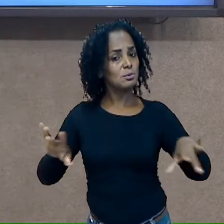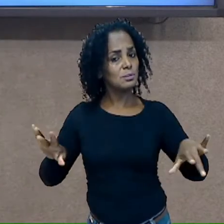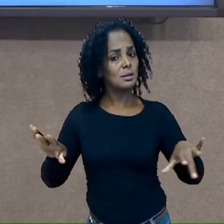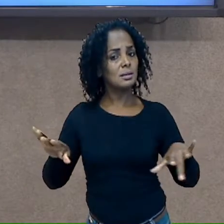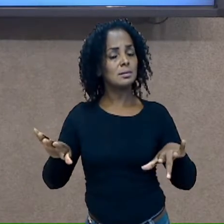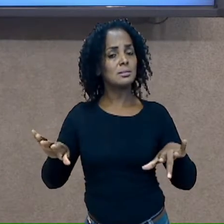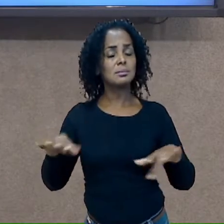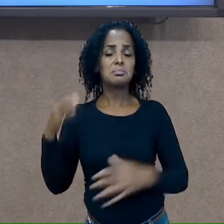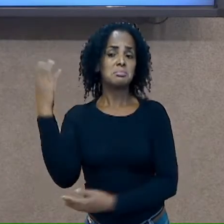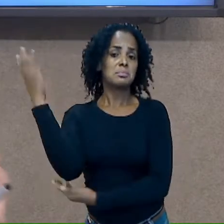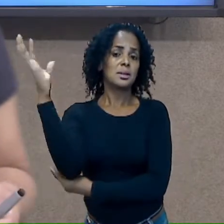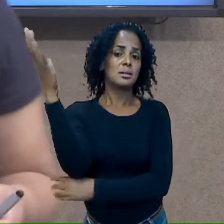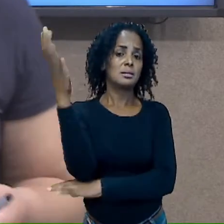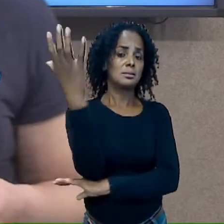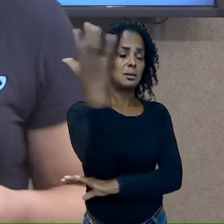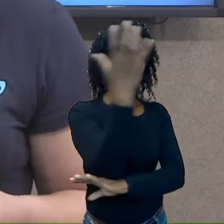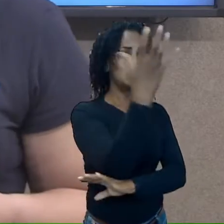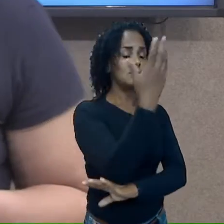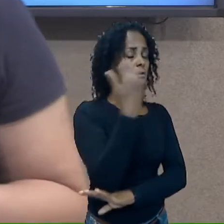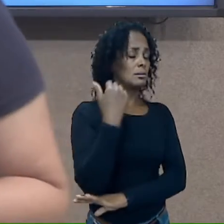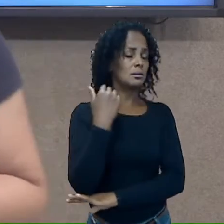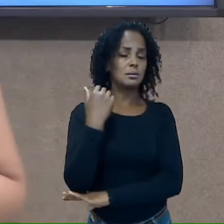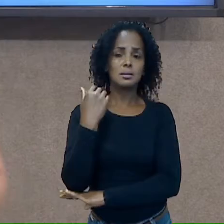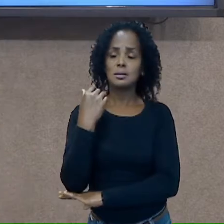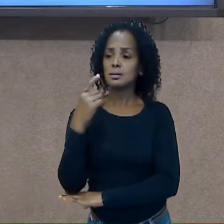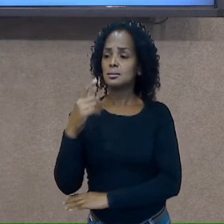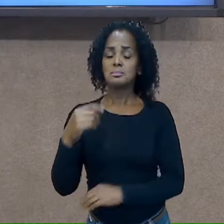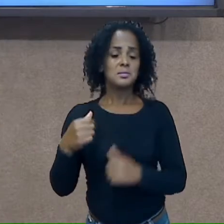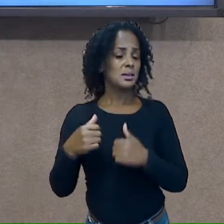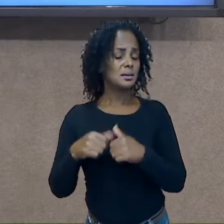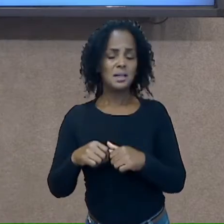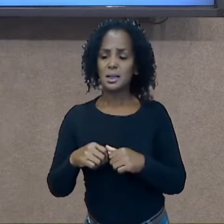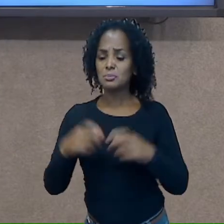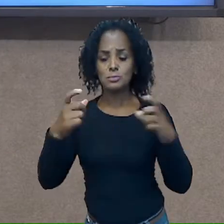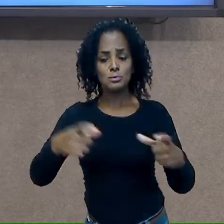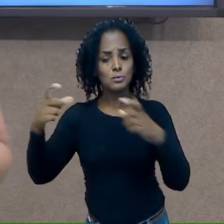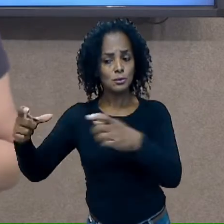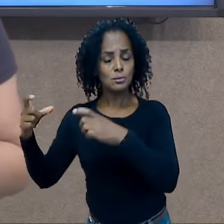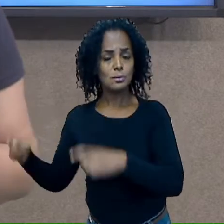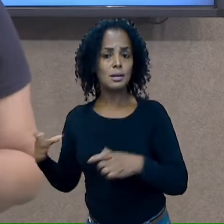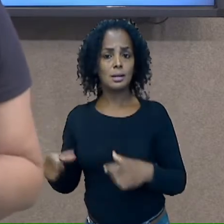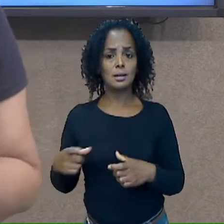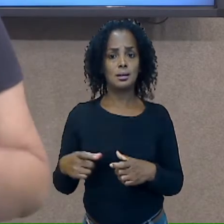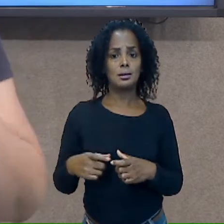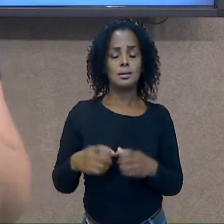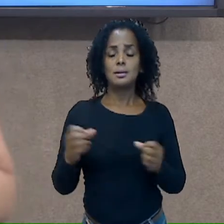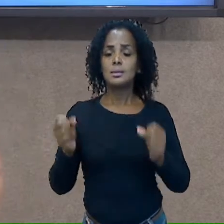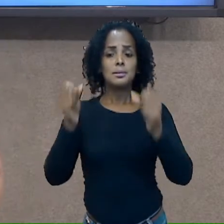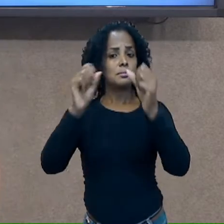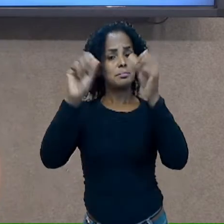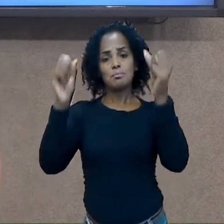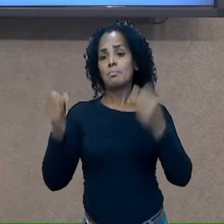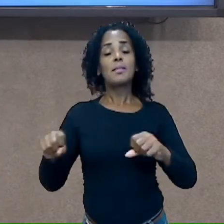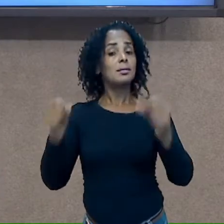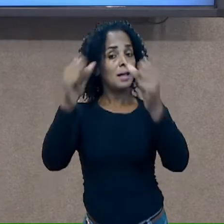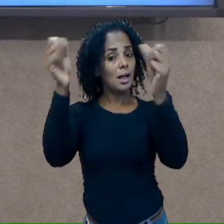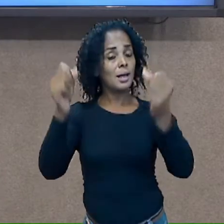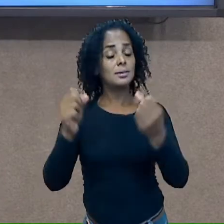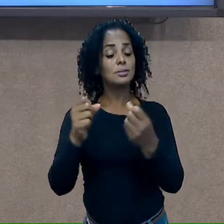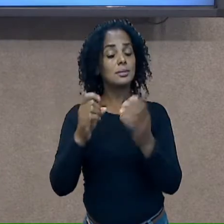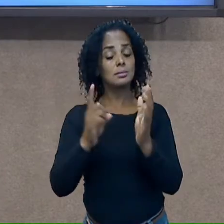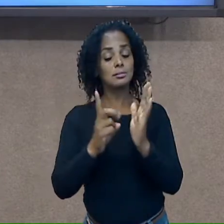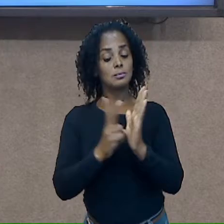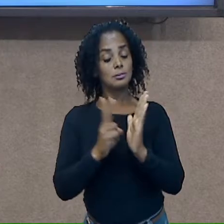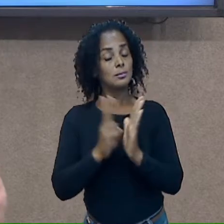eles vivem, está presente em todas as artes indígenas. Gente, é muito interessante isso.